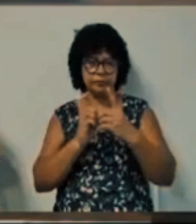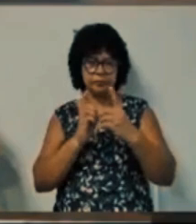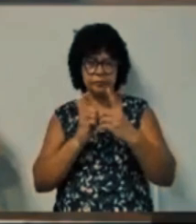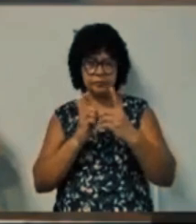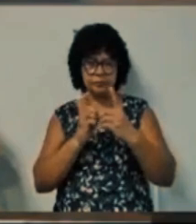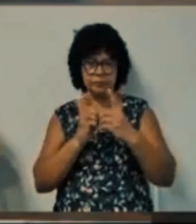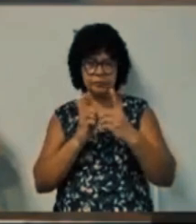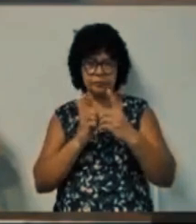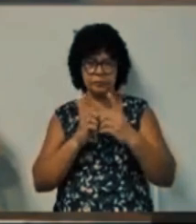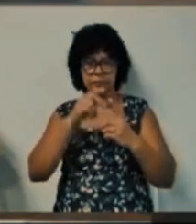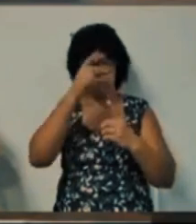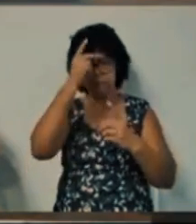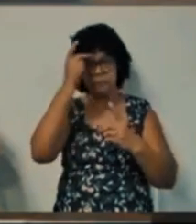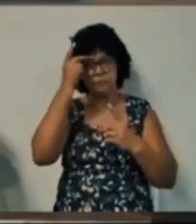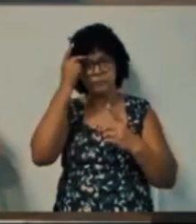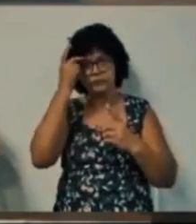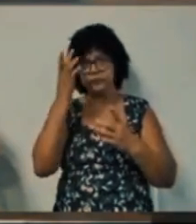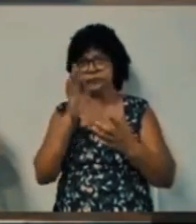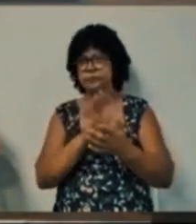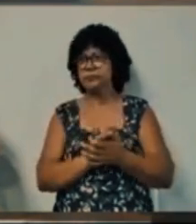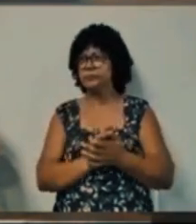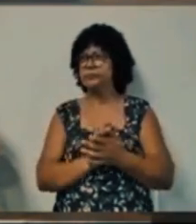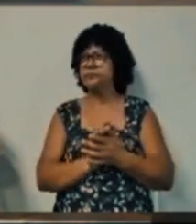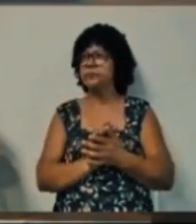pessoas, toda a cidade é impactada,